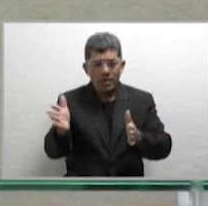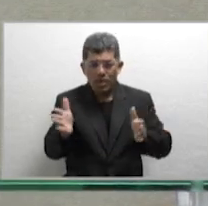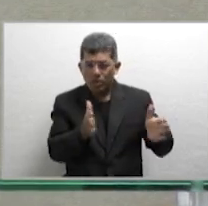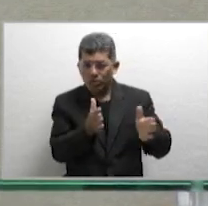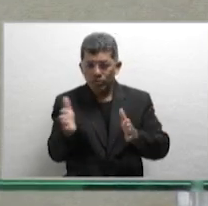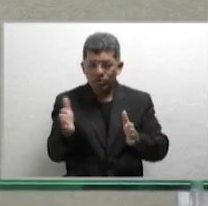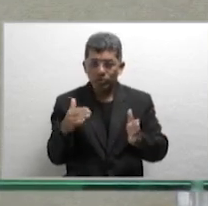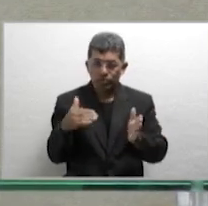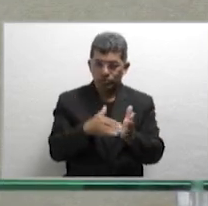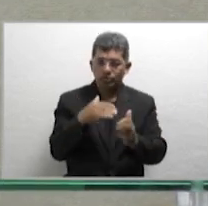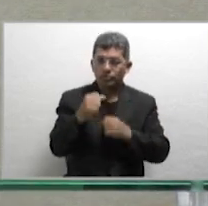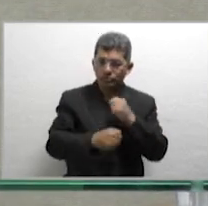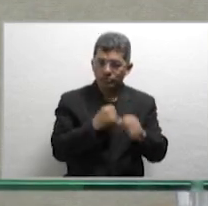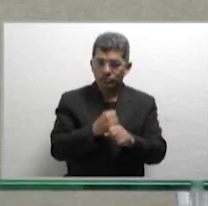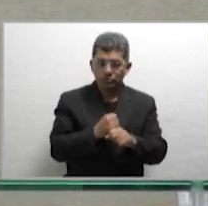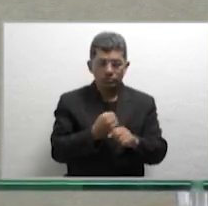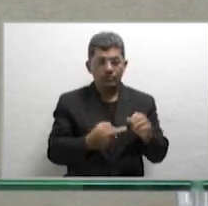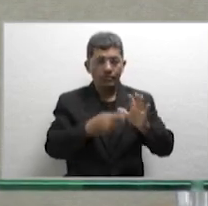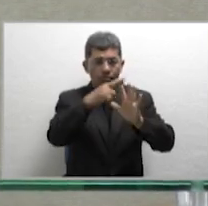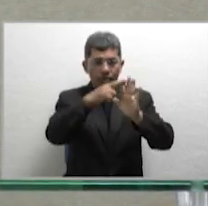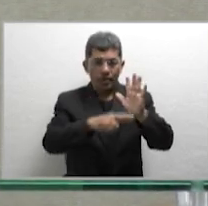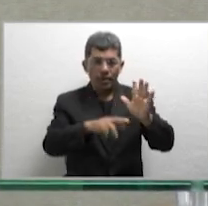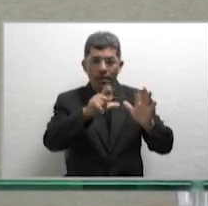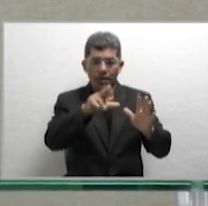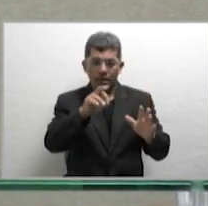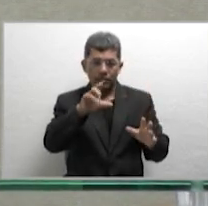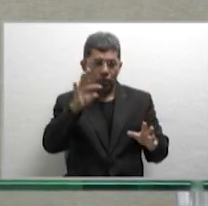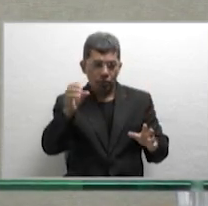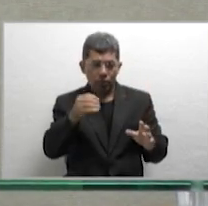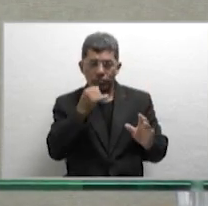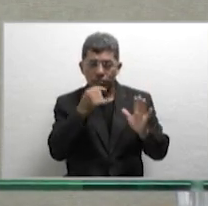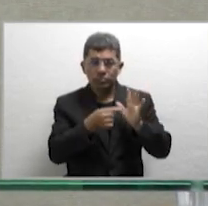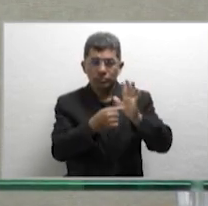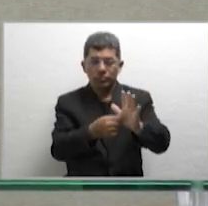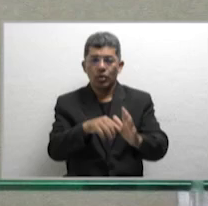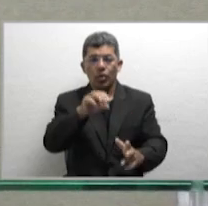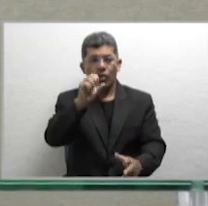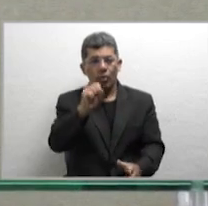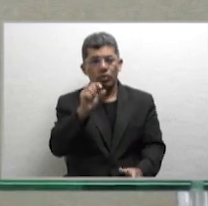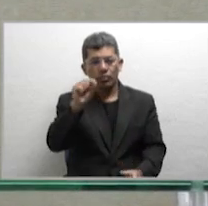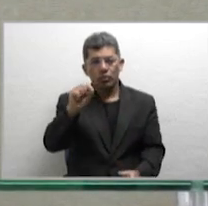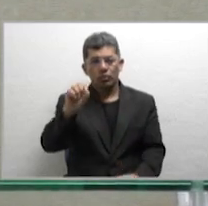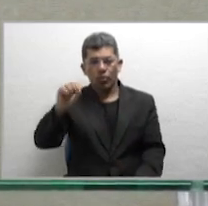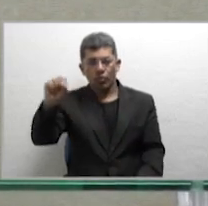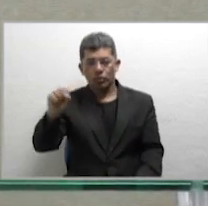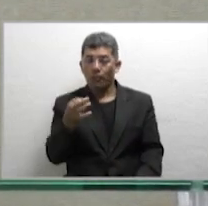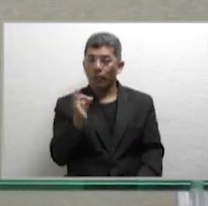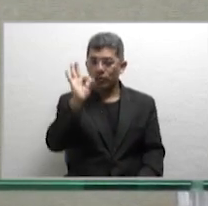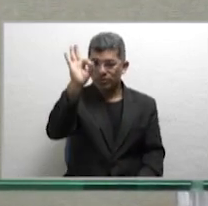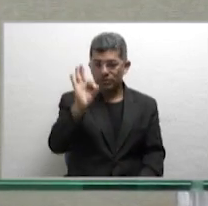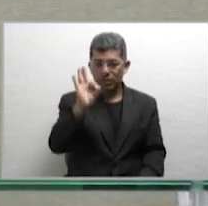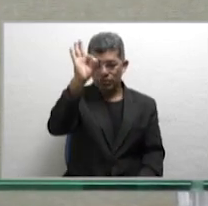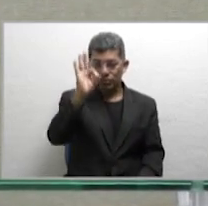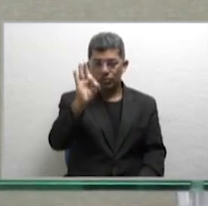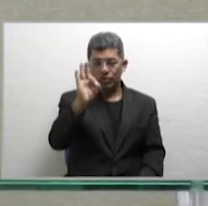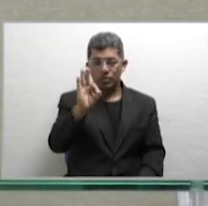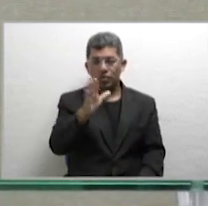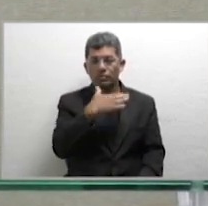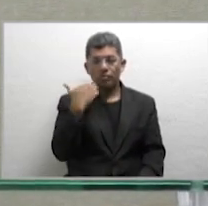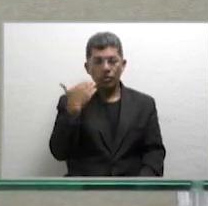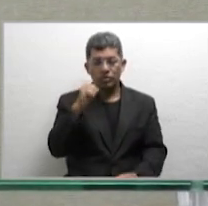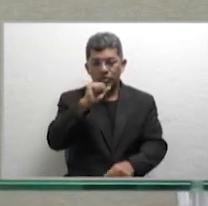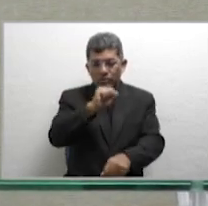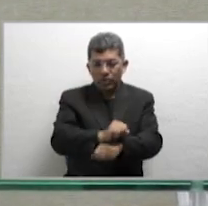ano, segundo consta o relatório, conseguimos reduzir em 8,8% os homicídios no estado